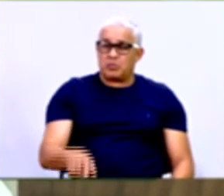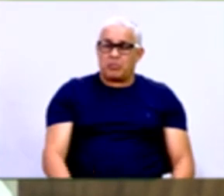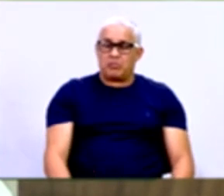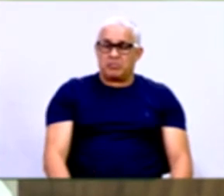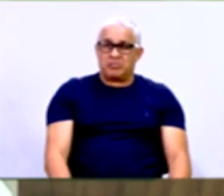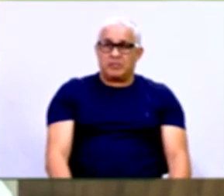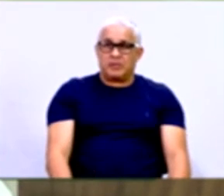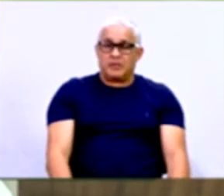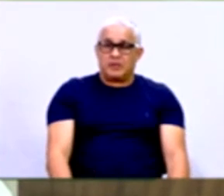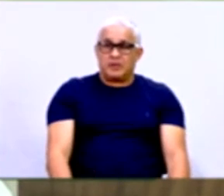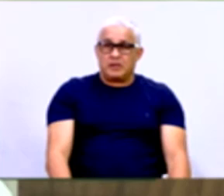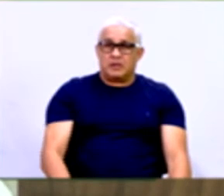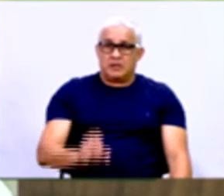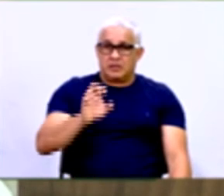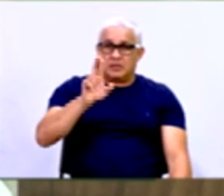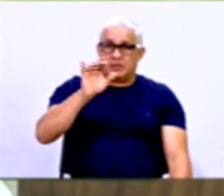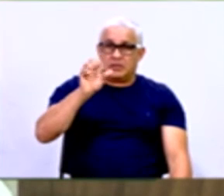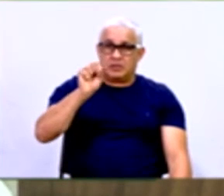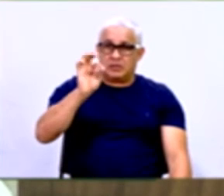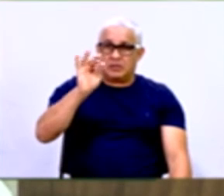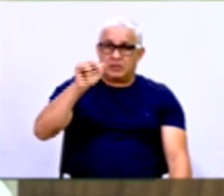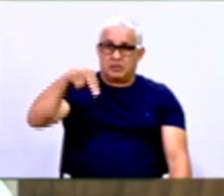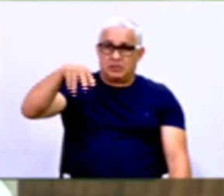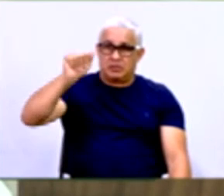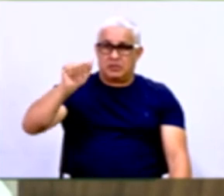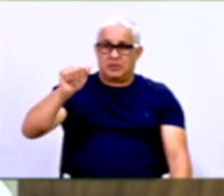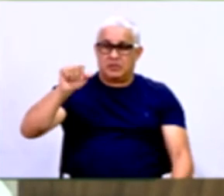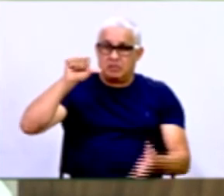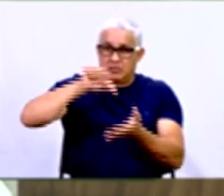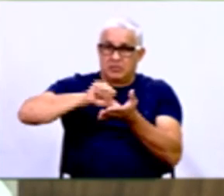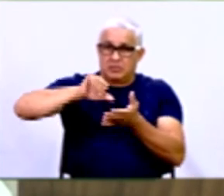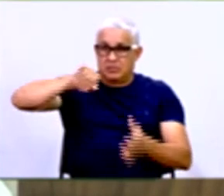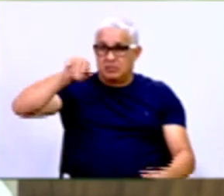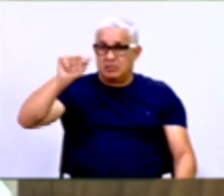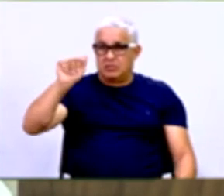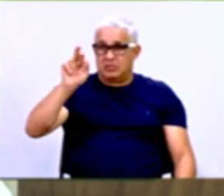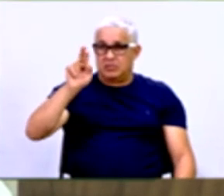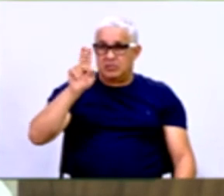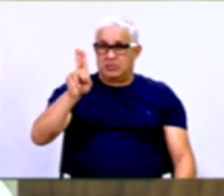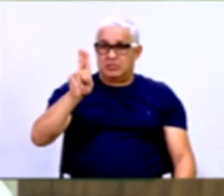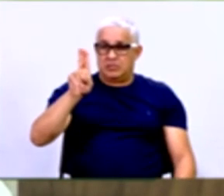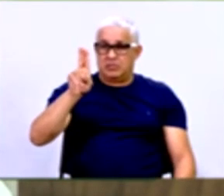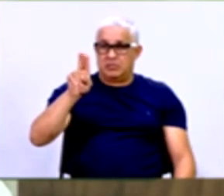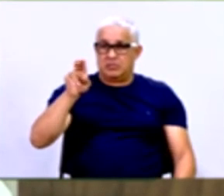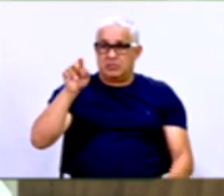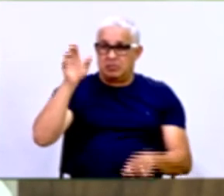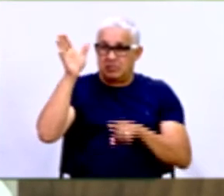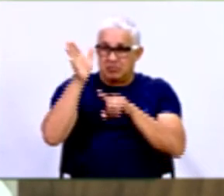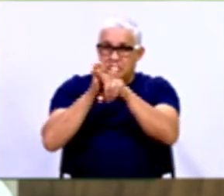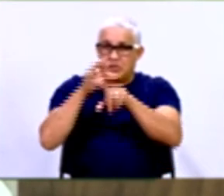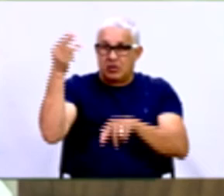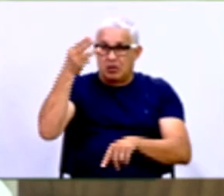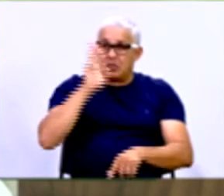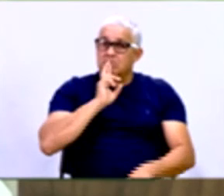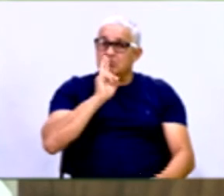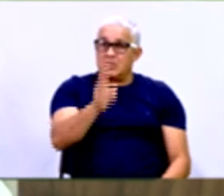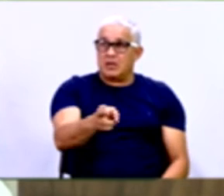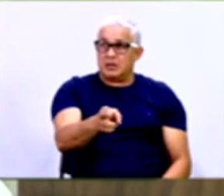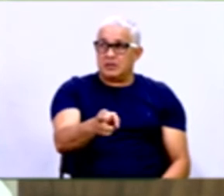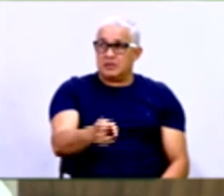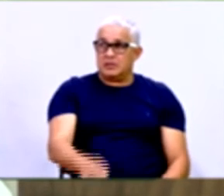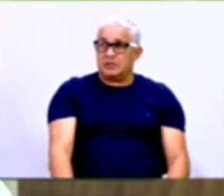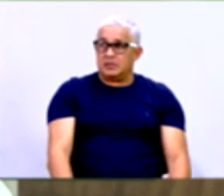A Cristina, aluna Cristina, do Paulo de Jaru, respondeu a questão 3.